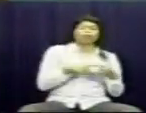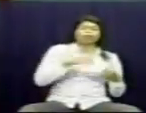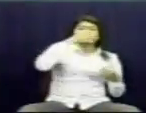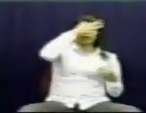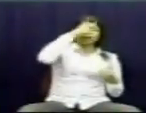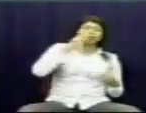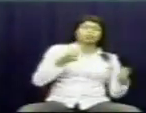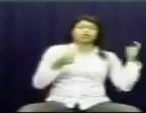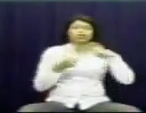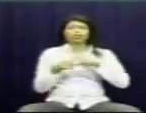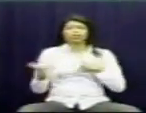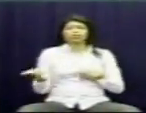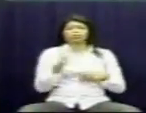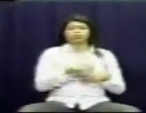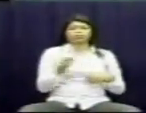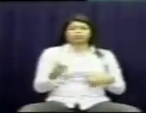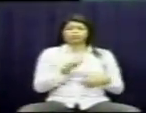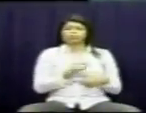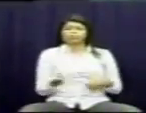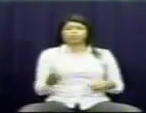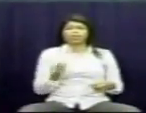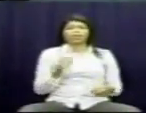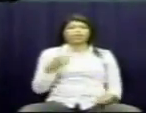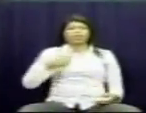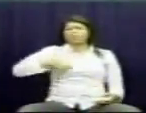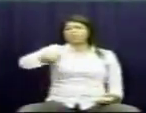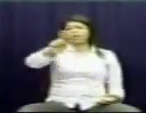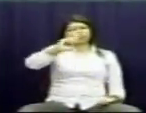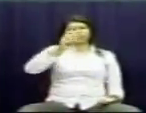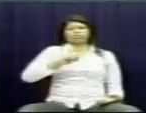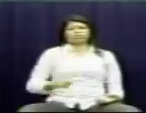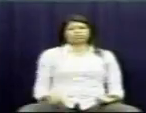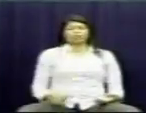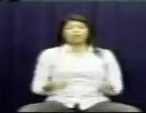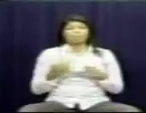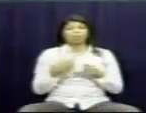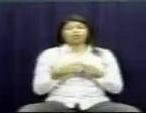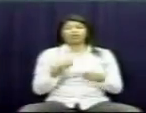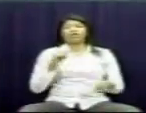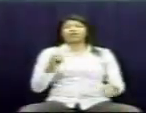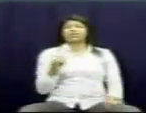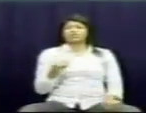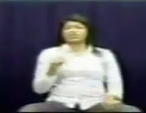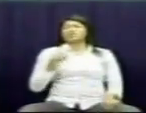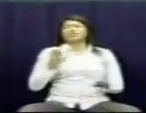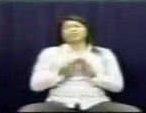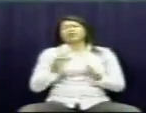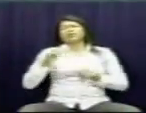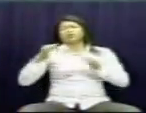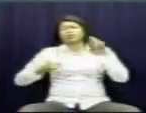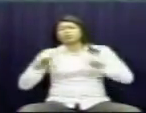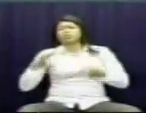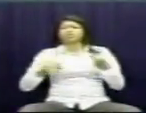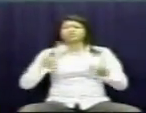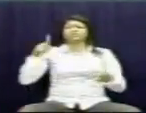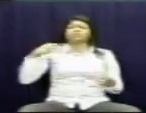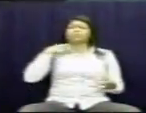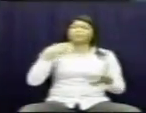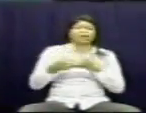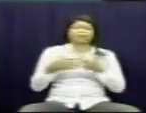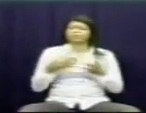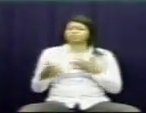o promotor, ele não vai. Nem ele e nem nenhum outro profissional. Porque parece que é só o médico também que não quer ir para o